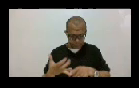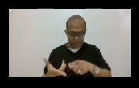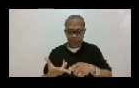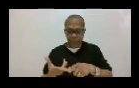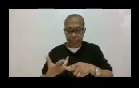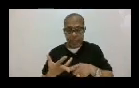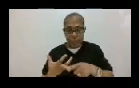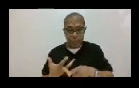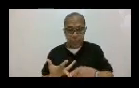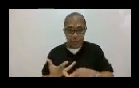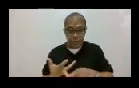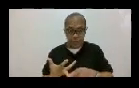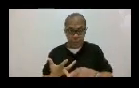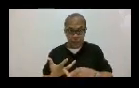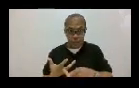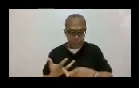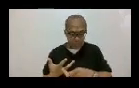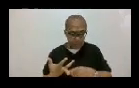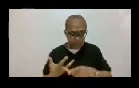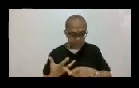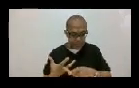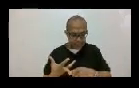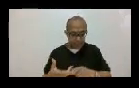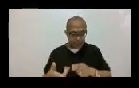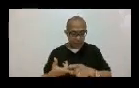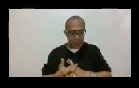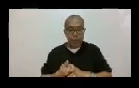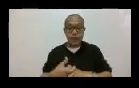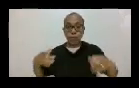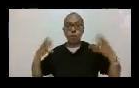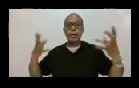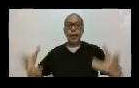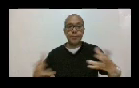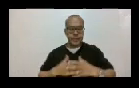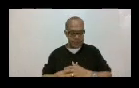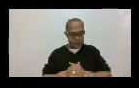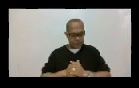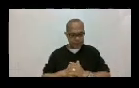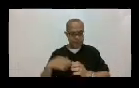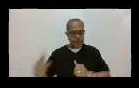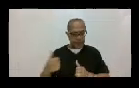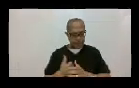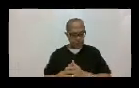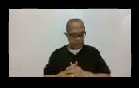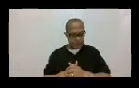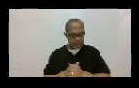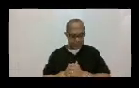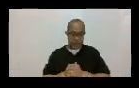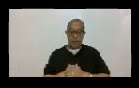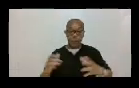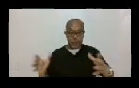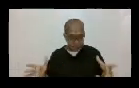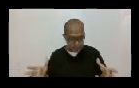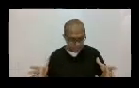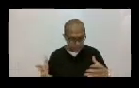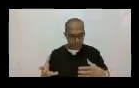continentes esses continentes são divididos em unidades políticas e o que é que nós estudamos desses continentes bem nós